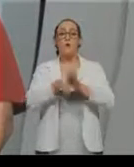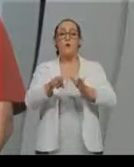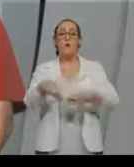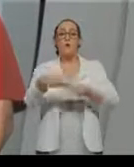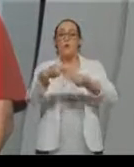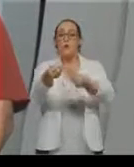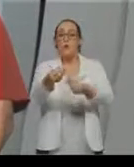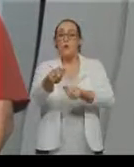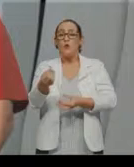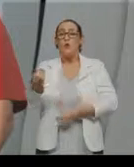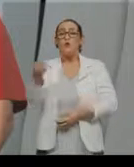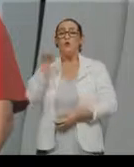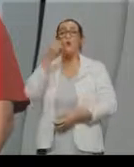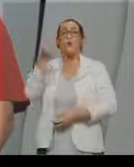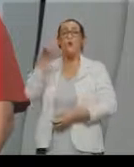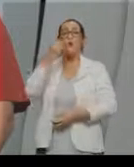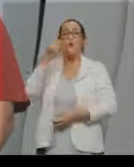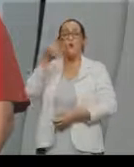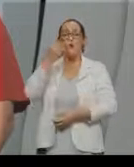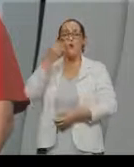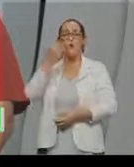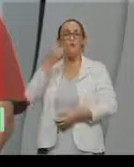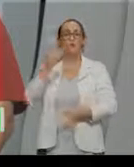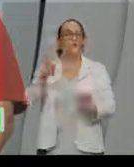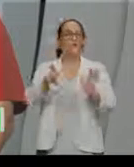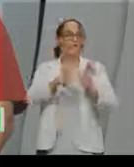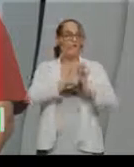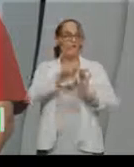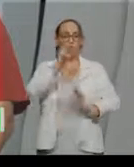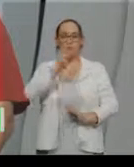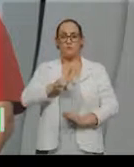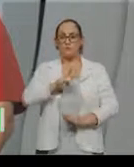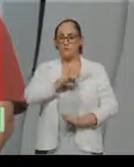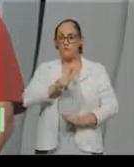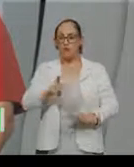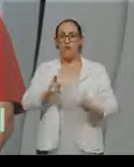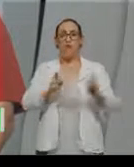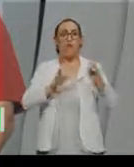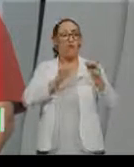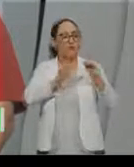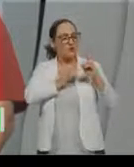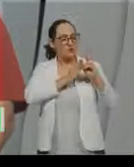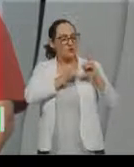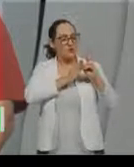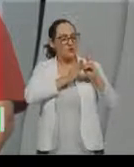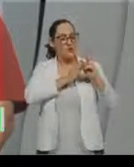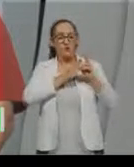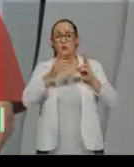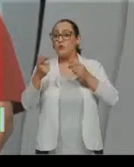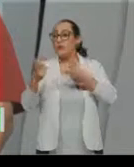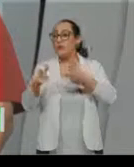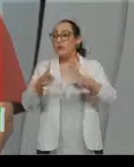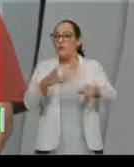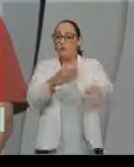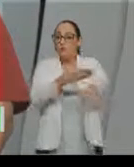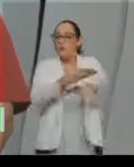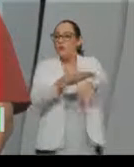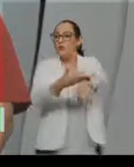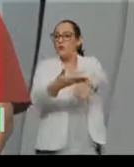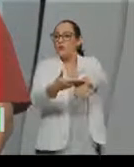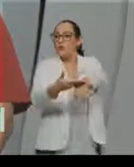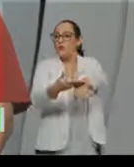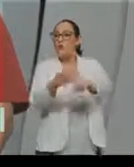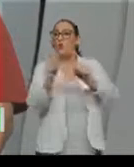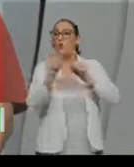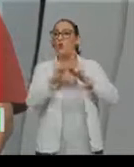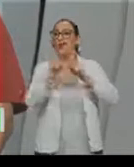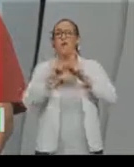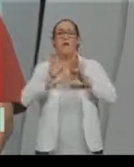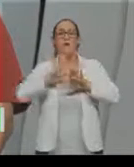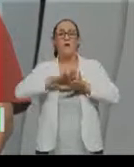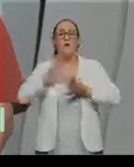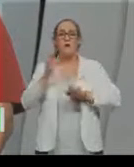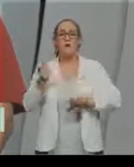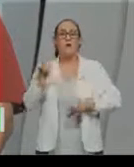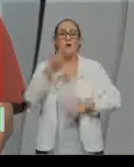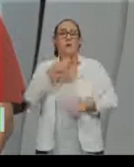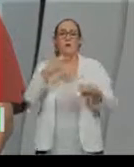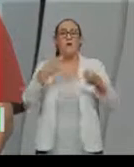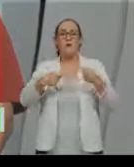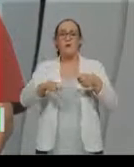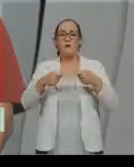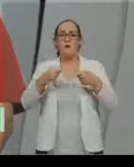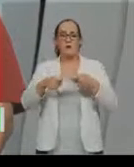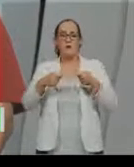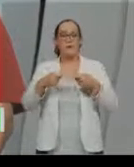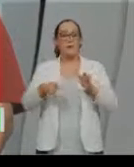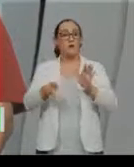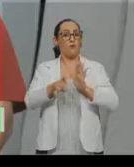padres. Os indígenas brasileiros não tinham como hábito produzir mais do que necessitavam para a